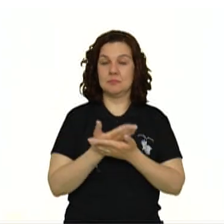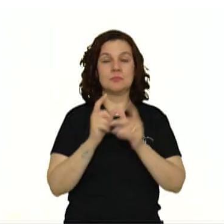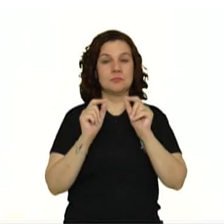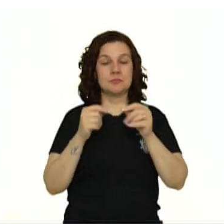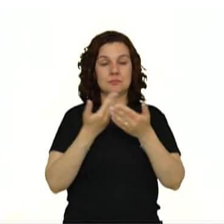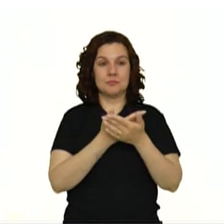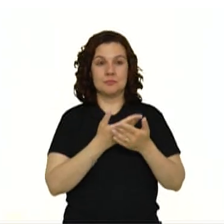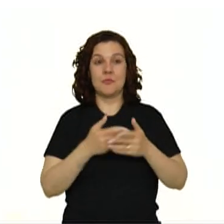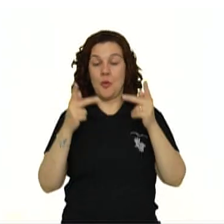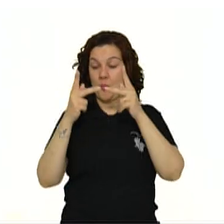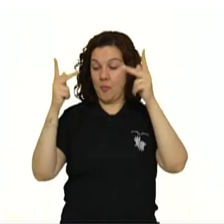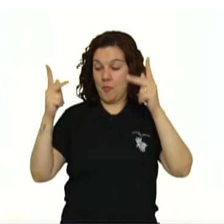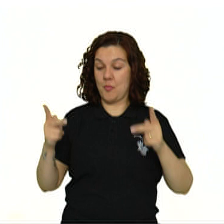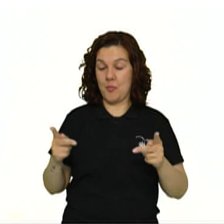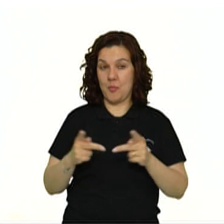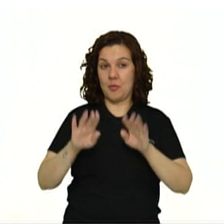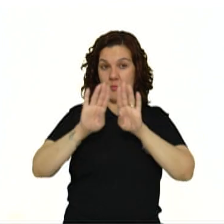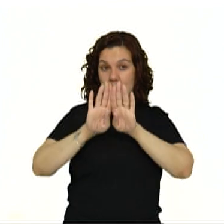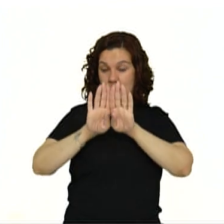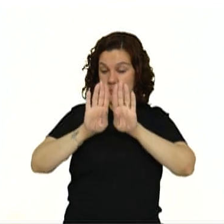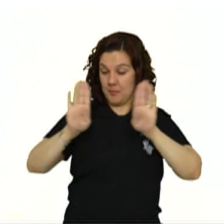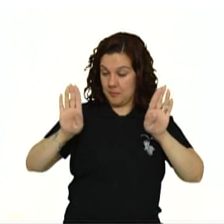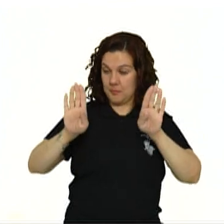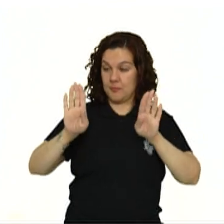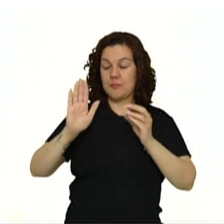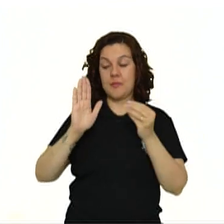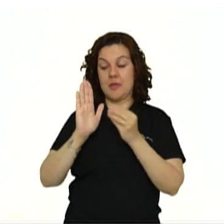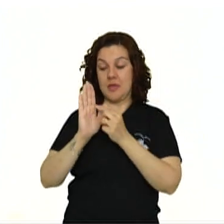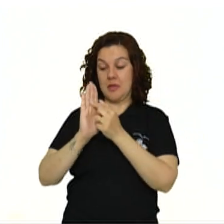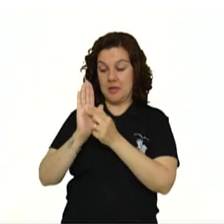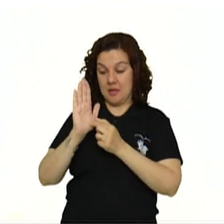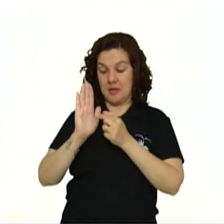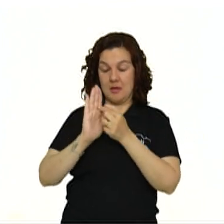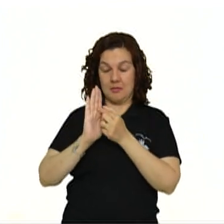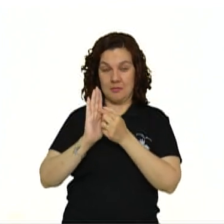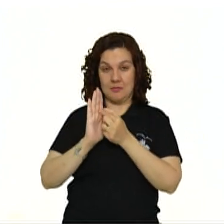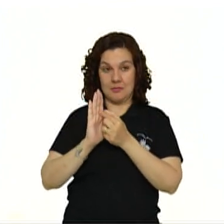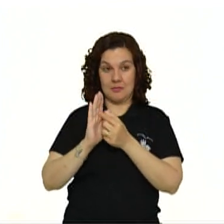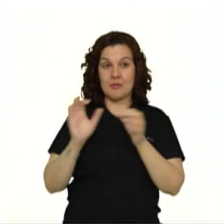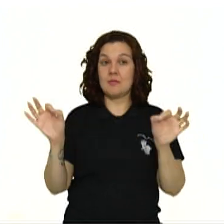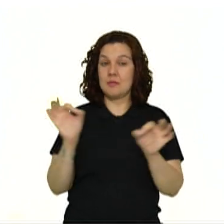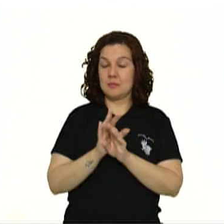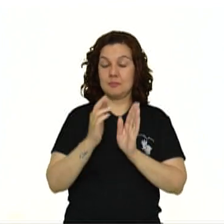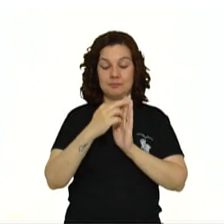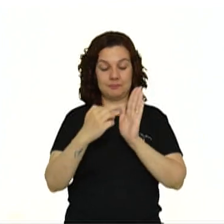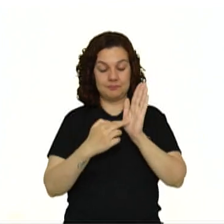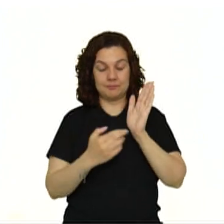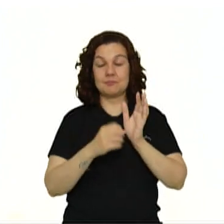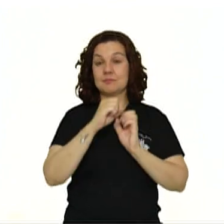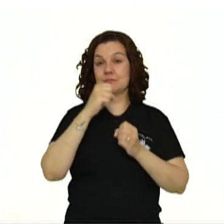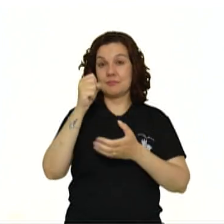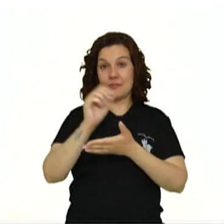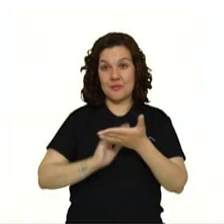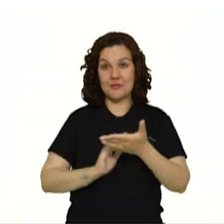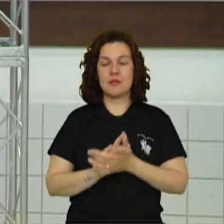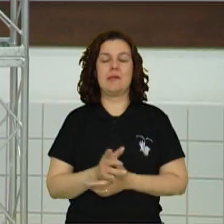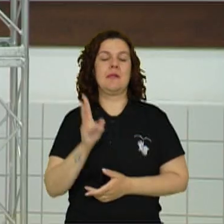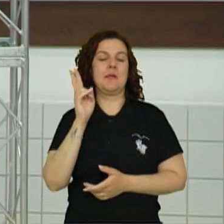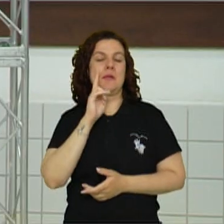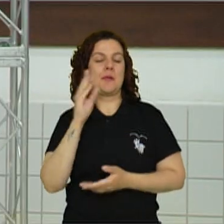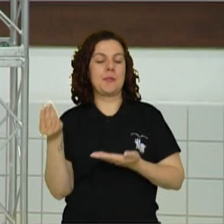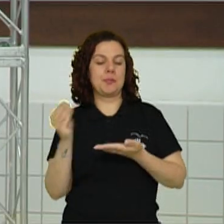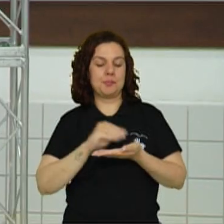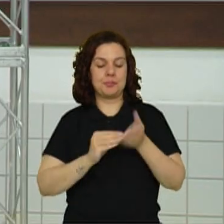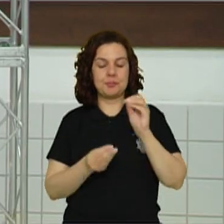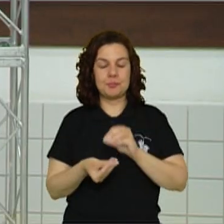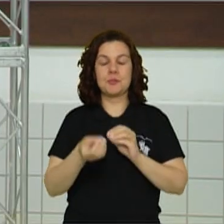na aula de hoje os polígonos regulares circunscritos e resolvemos exercícios. Lembre sempre de colocar em dia